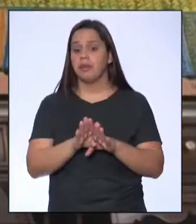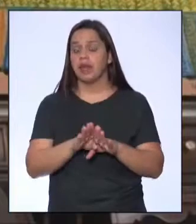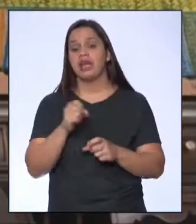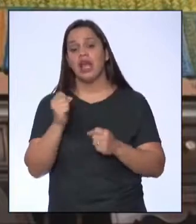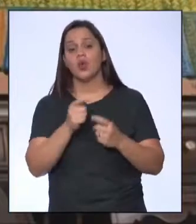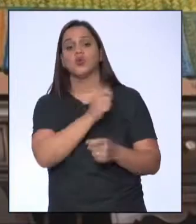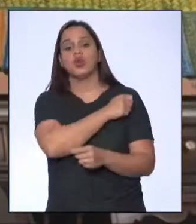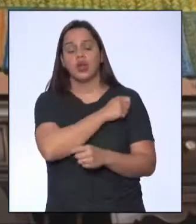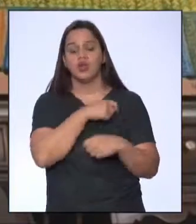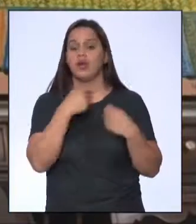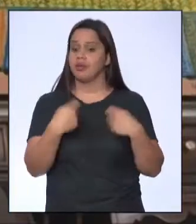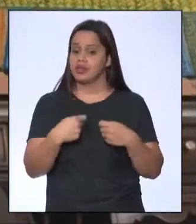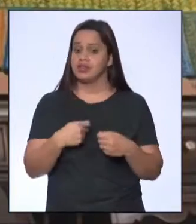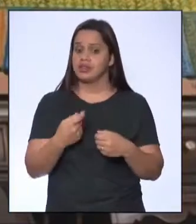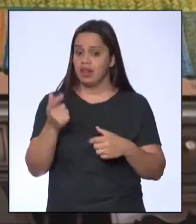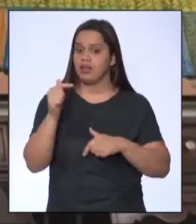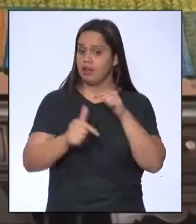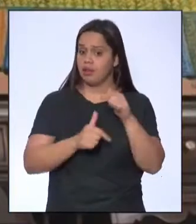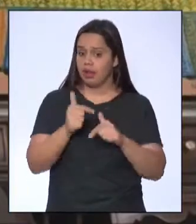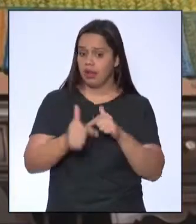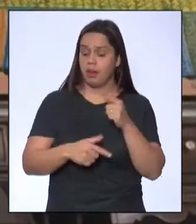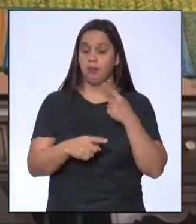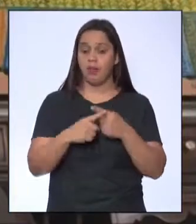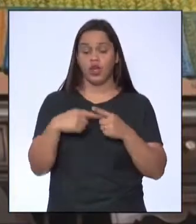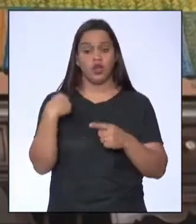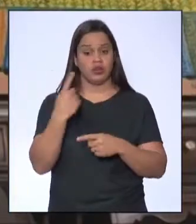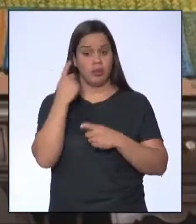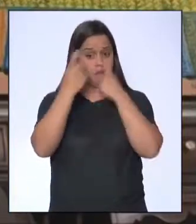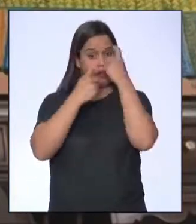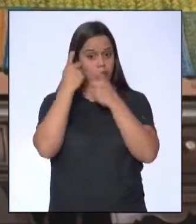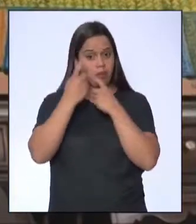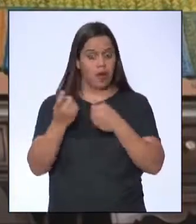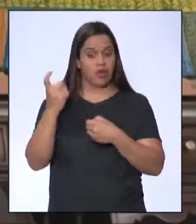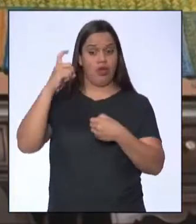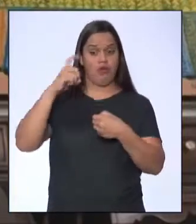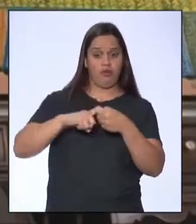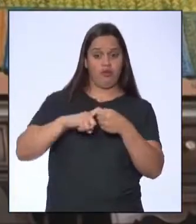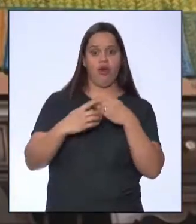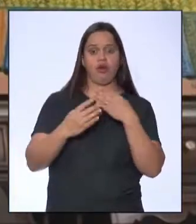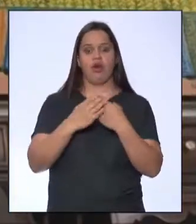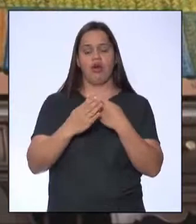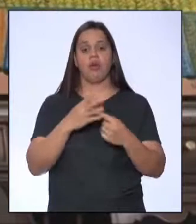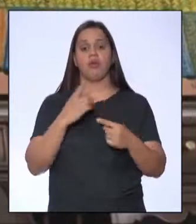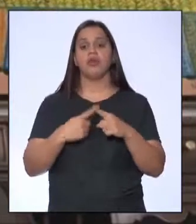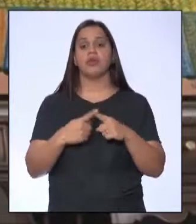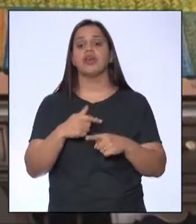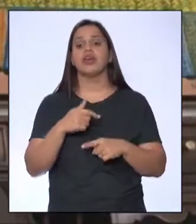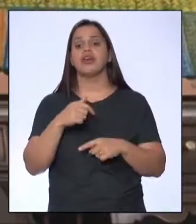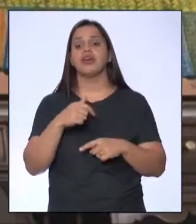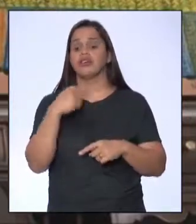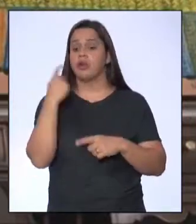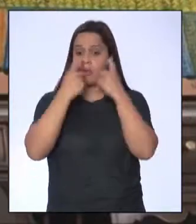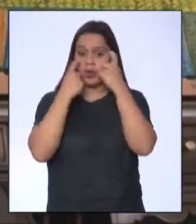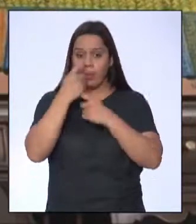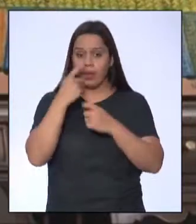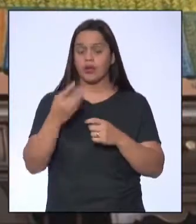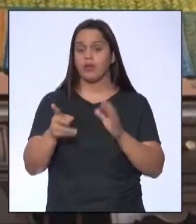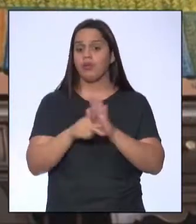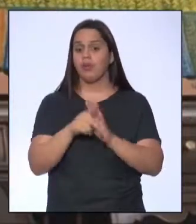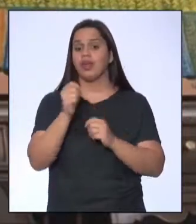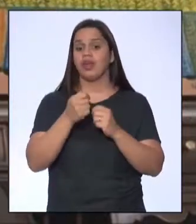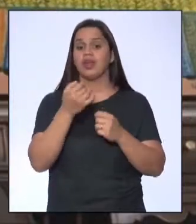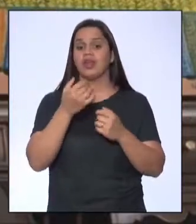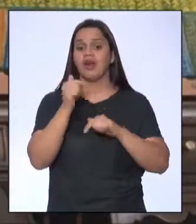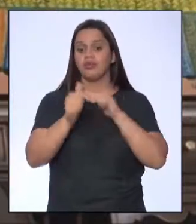a gente está com muito receio do retorno da educação, do trabalho infantil. É um índice que a gente já